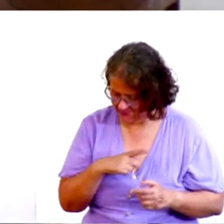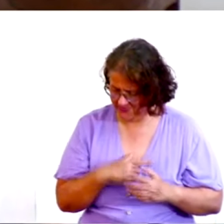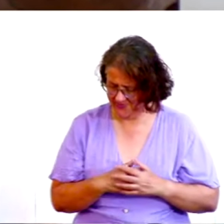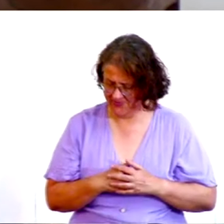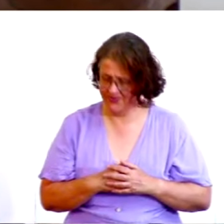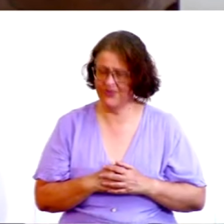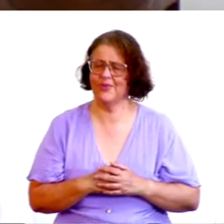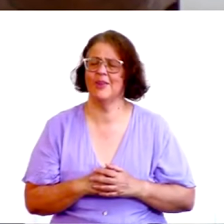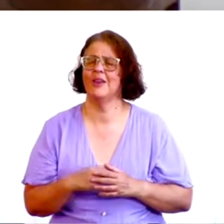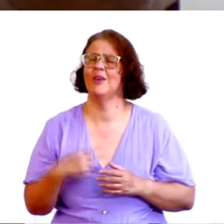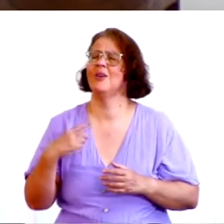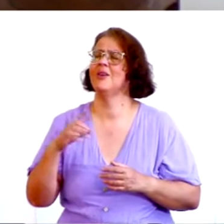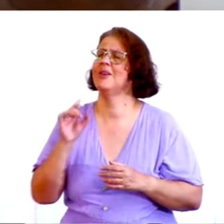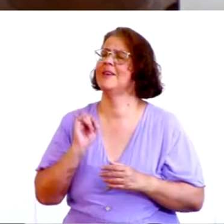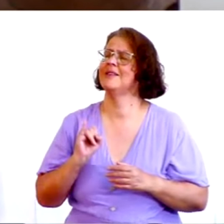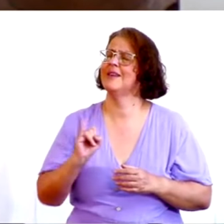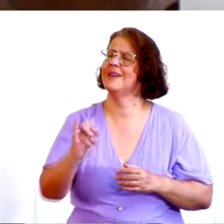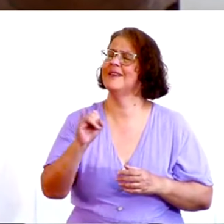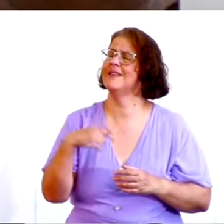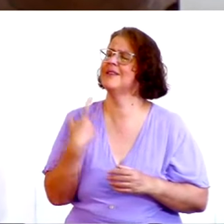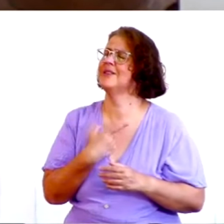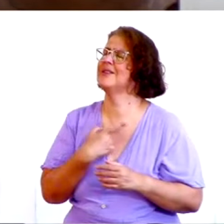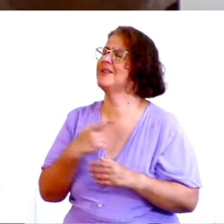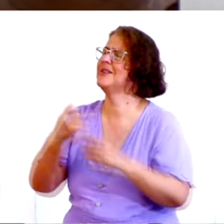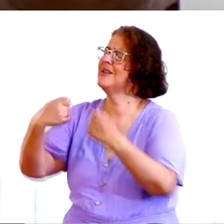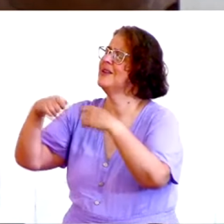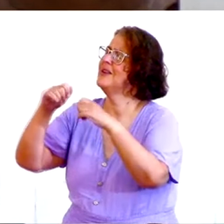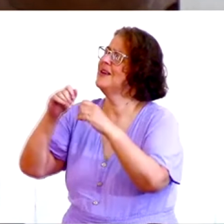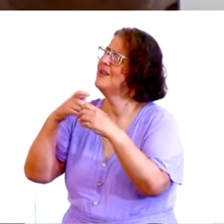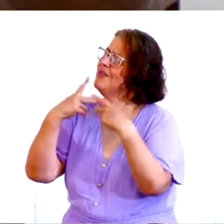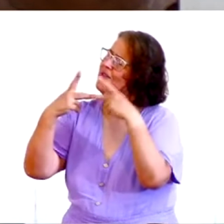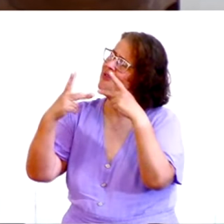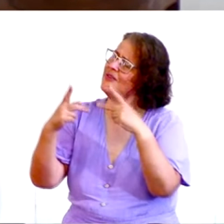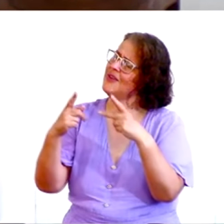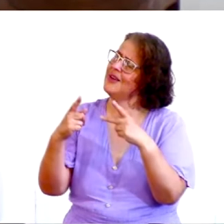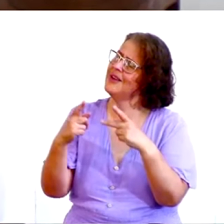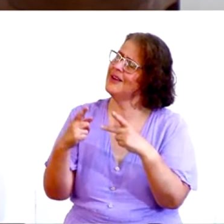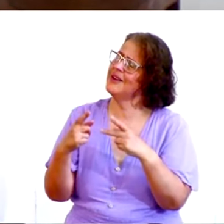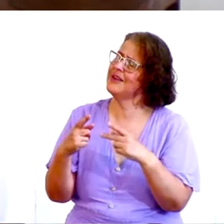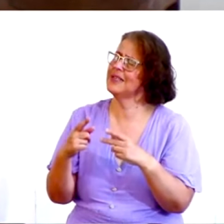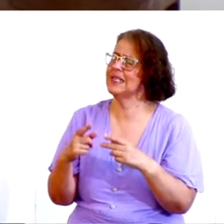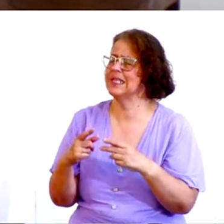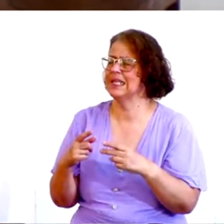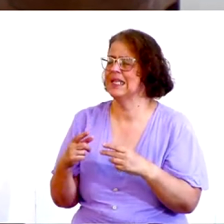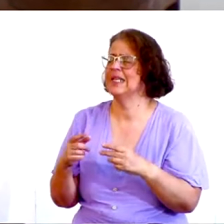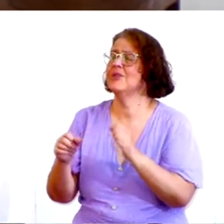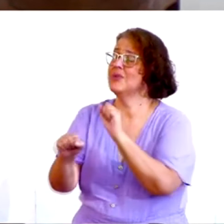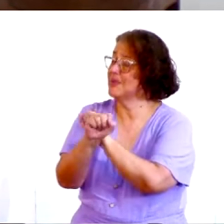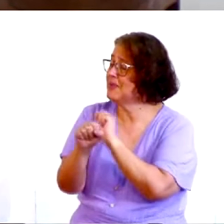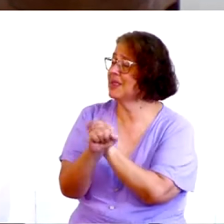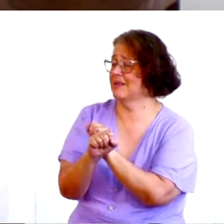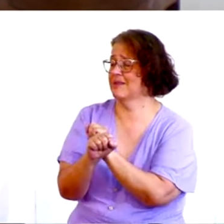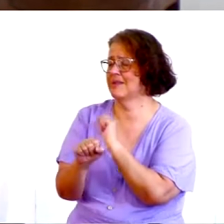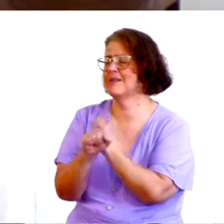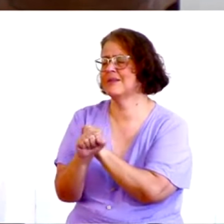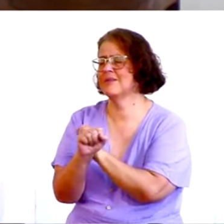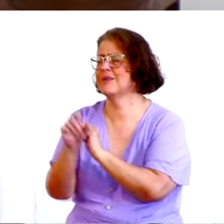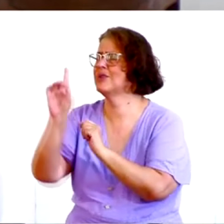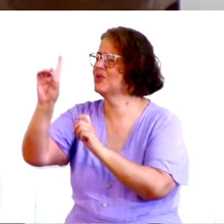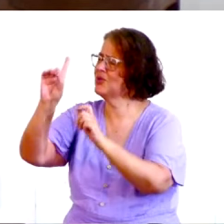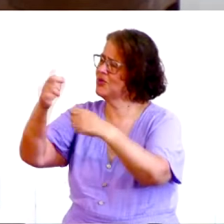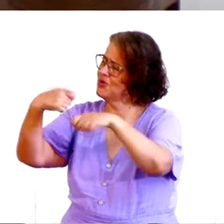esperança em meio a desesperança Total havia mais céticos nessa época do que crentes certamente